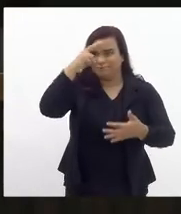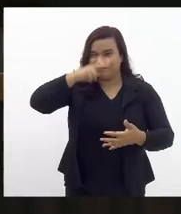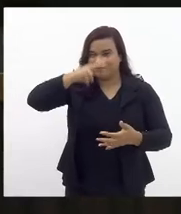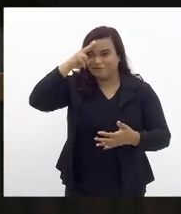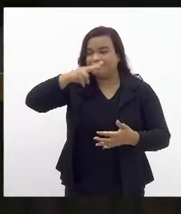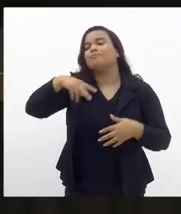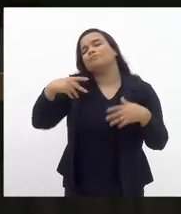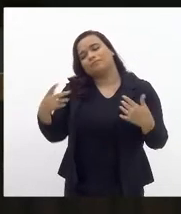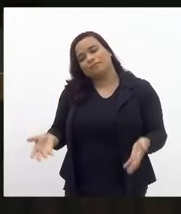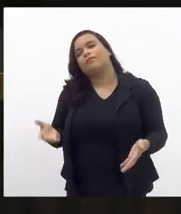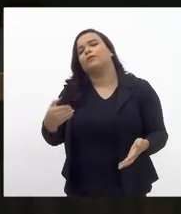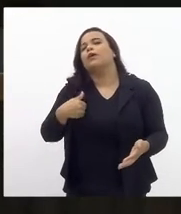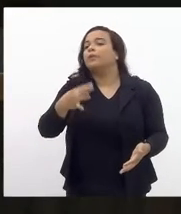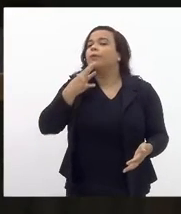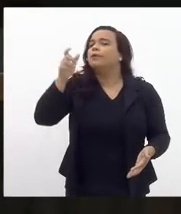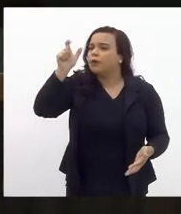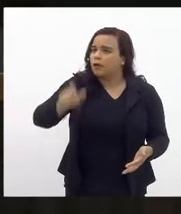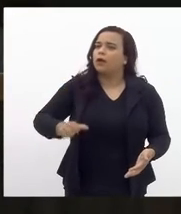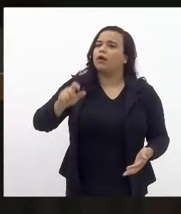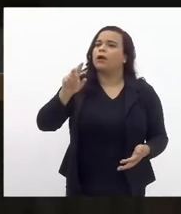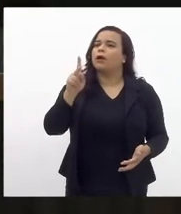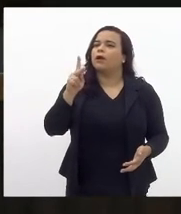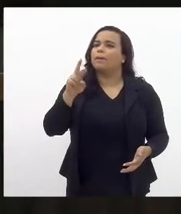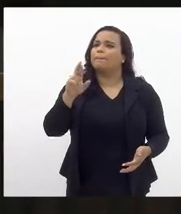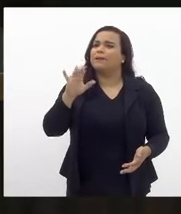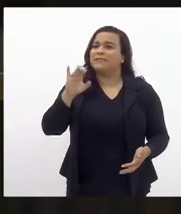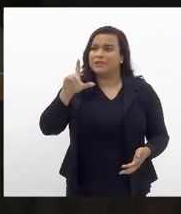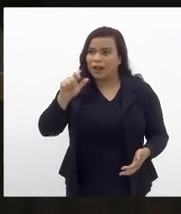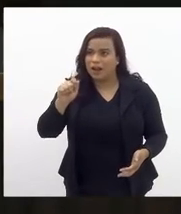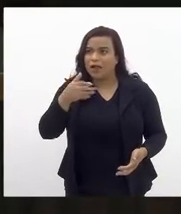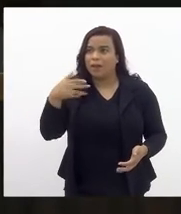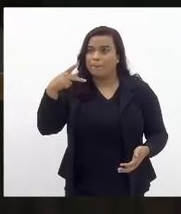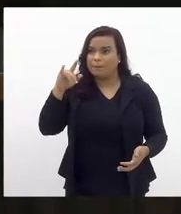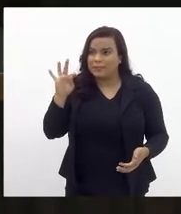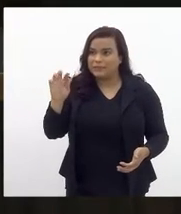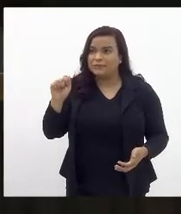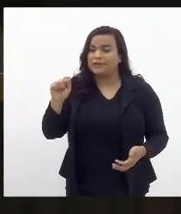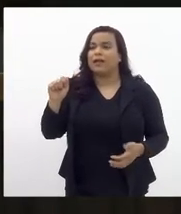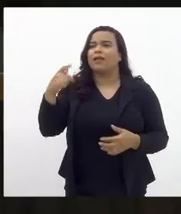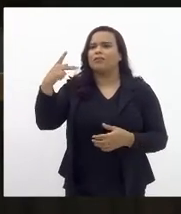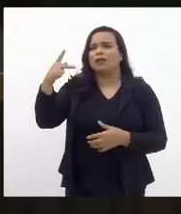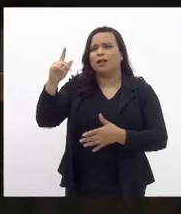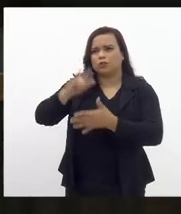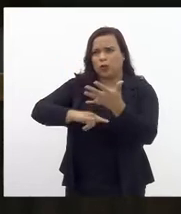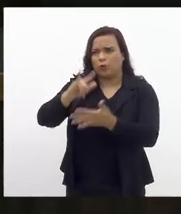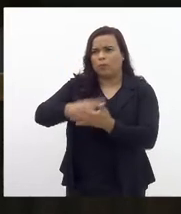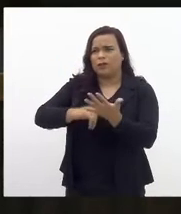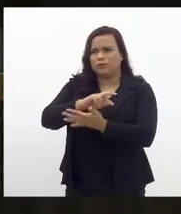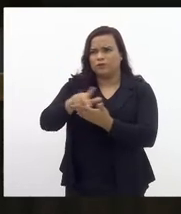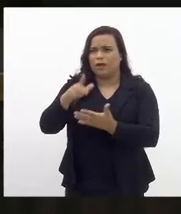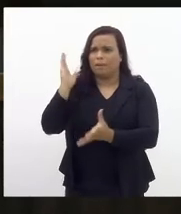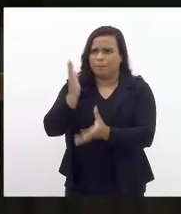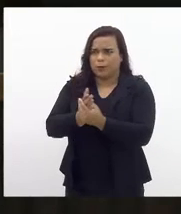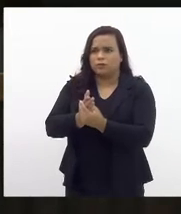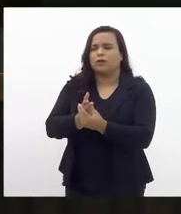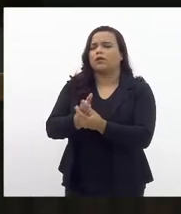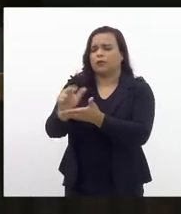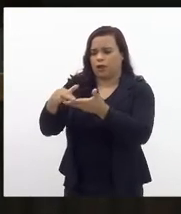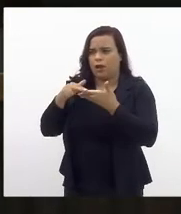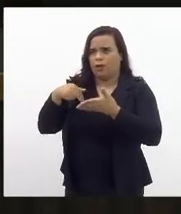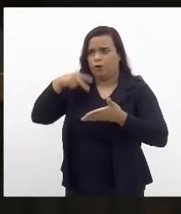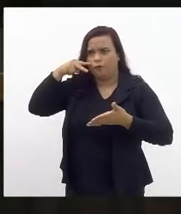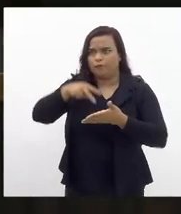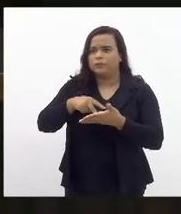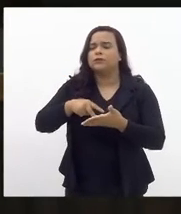a vereadora Priscila Pita, ela me encaminhou uns documentos que ela já deu entrada em um processo